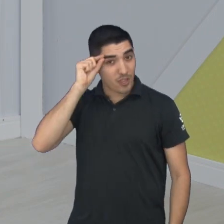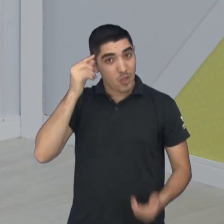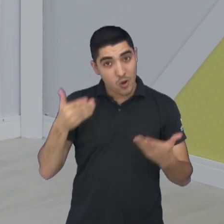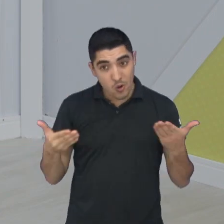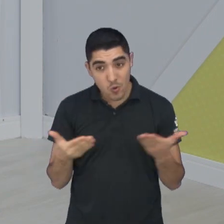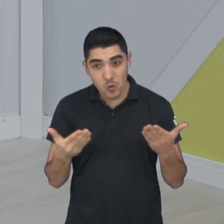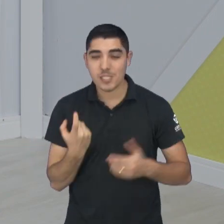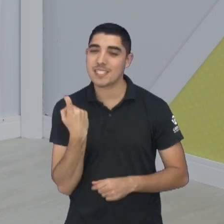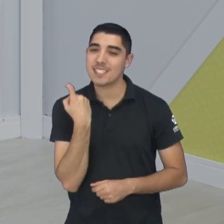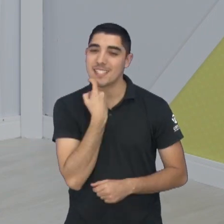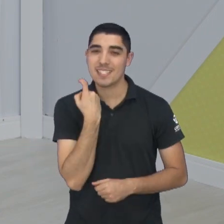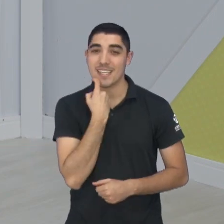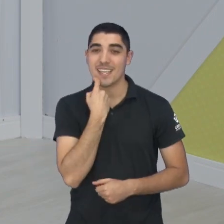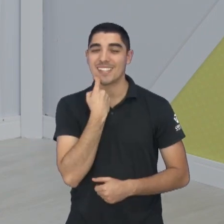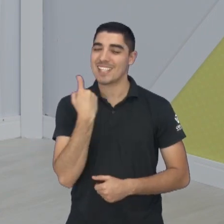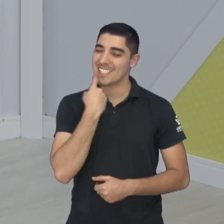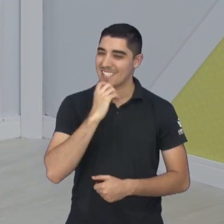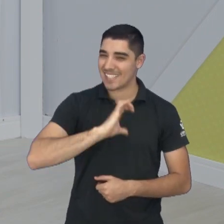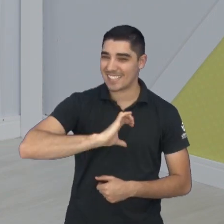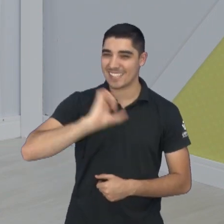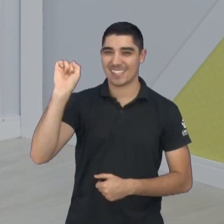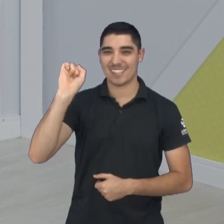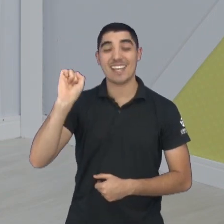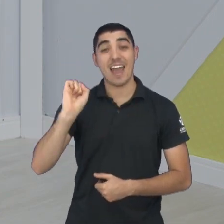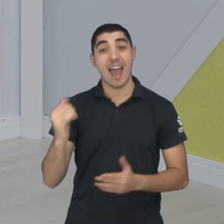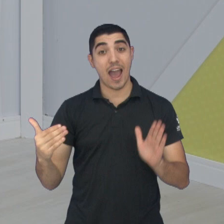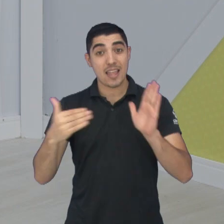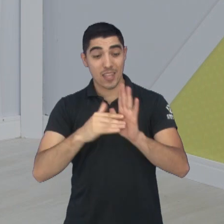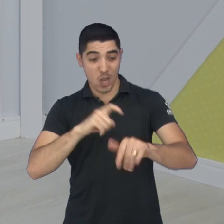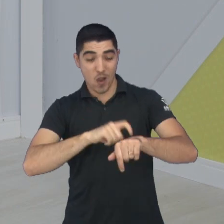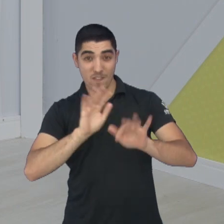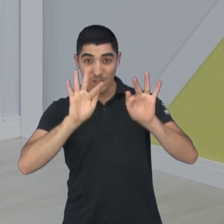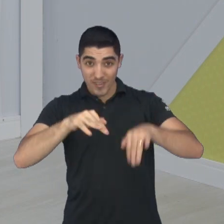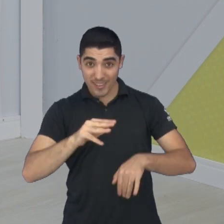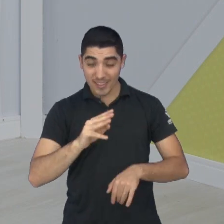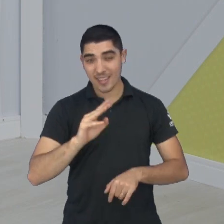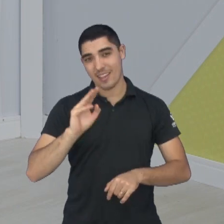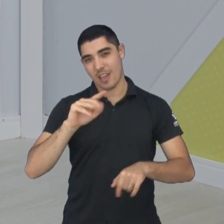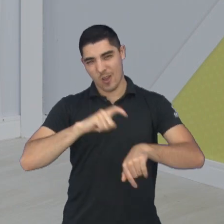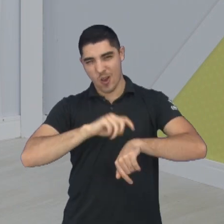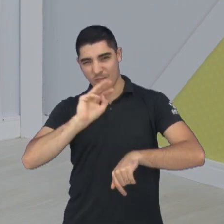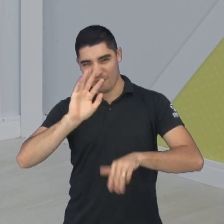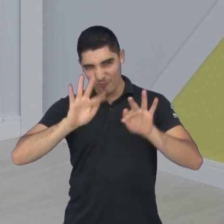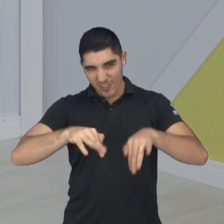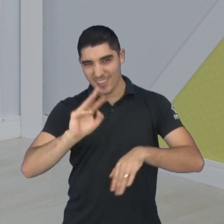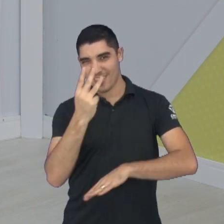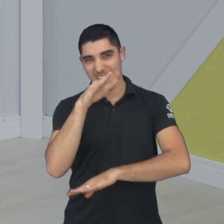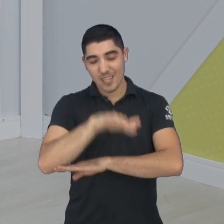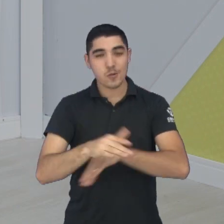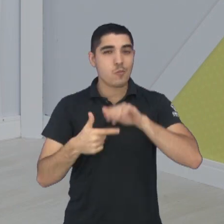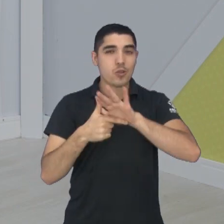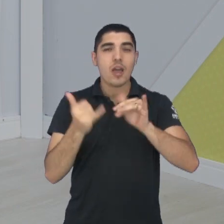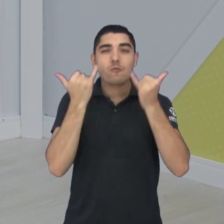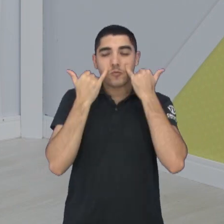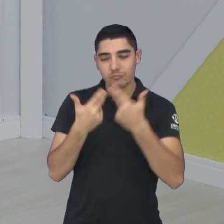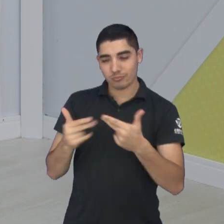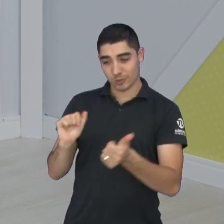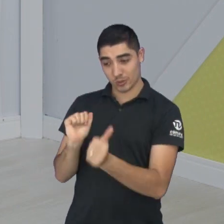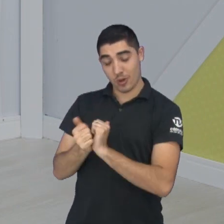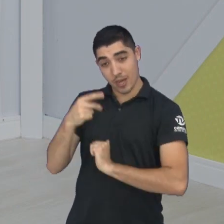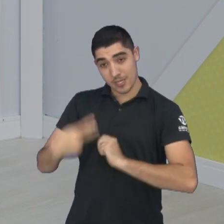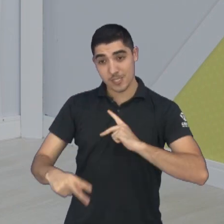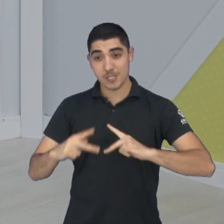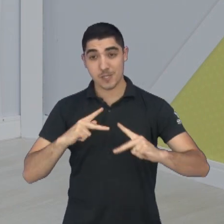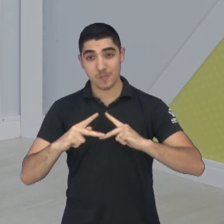nesta sexta-feira. Sextou, hein? Até às 3 da tarde, trazendo as principais informações do esporte aqui da